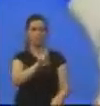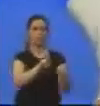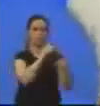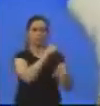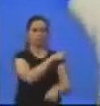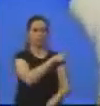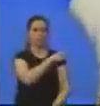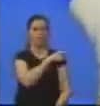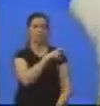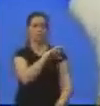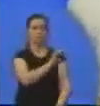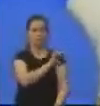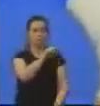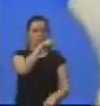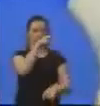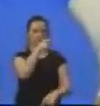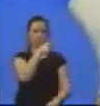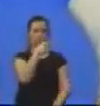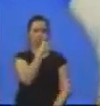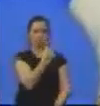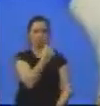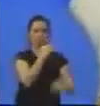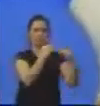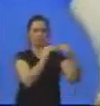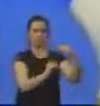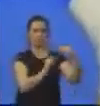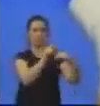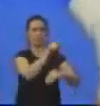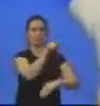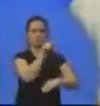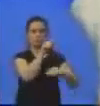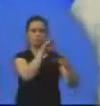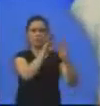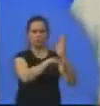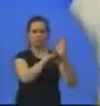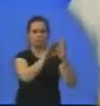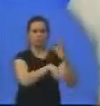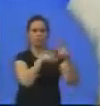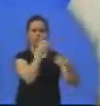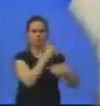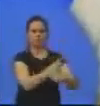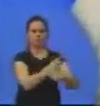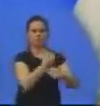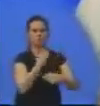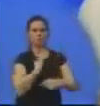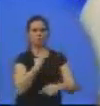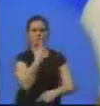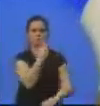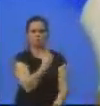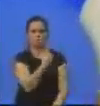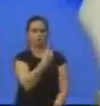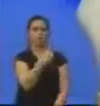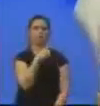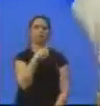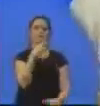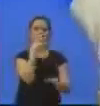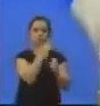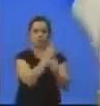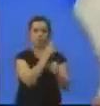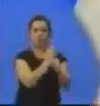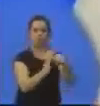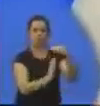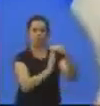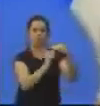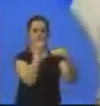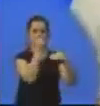encontramos e elevado a x. Derivando x, nós encontramos 1. Agora nós vamos calcular o limite de novo. E aqui